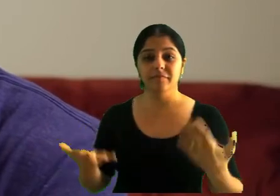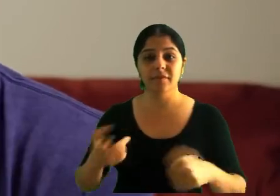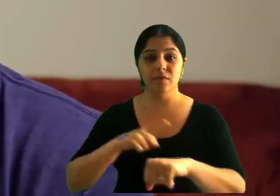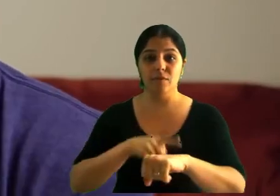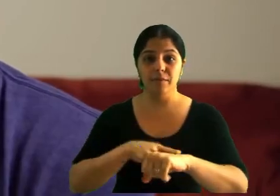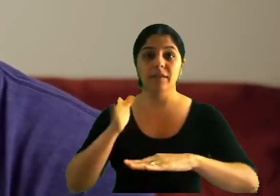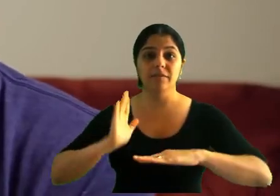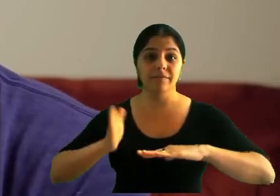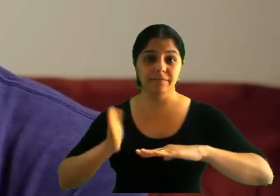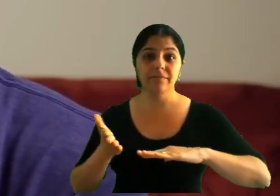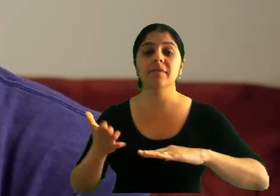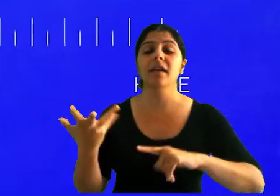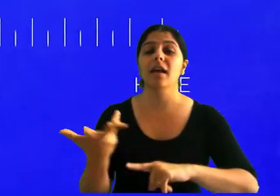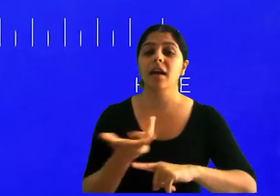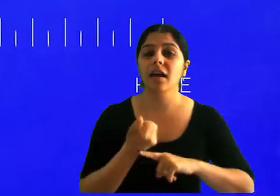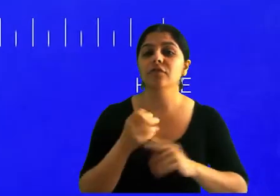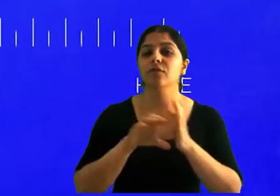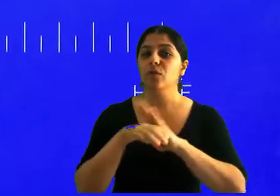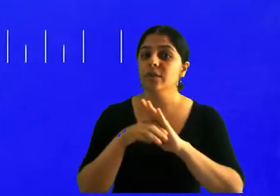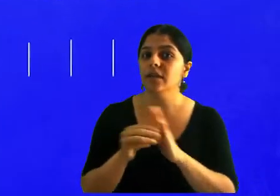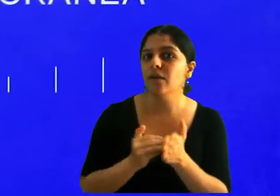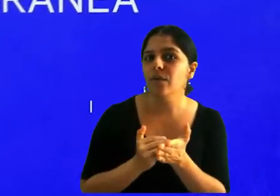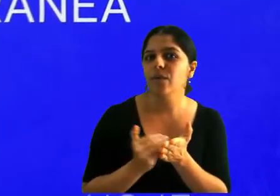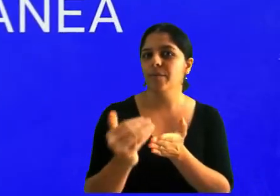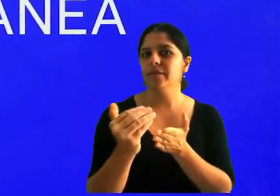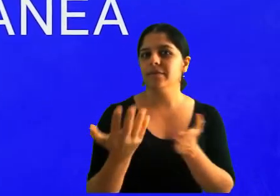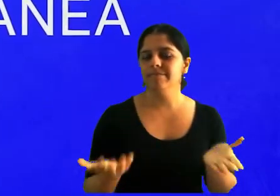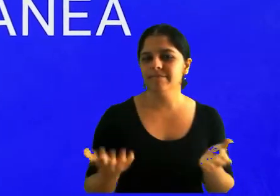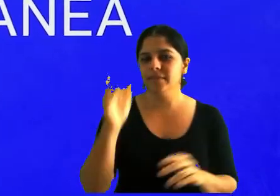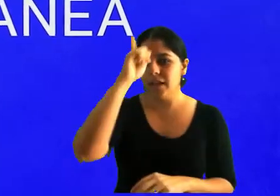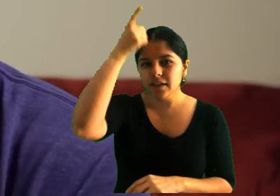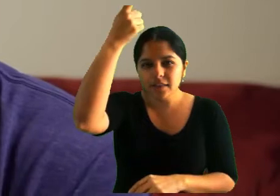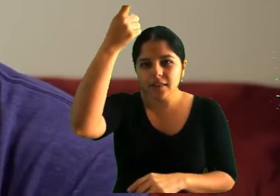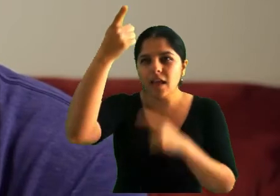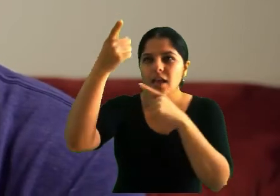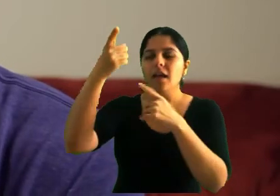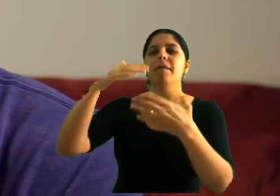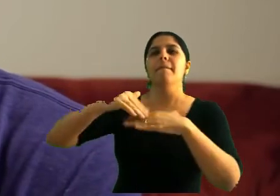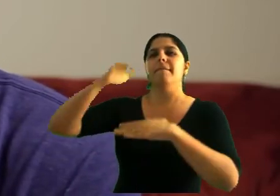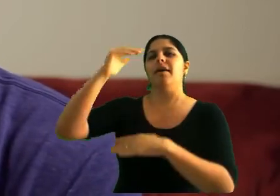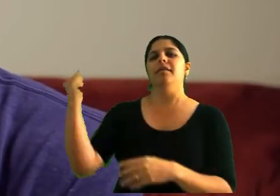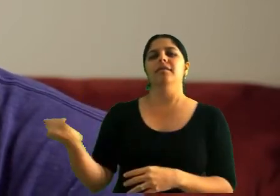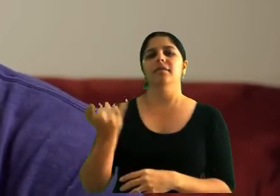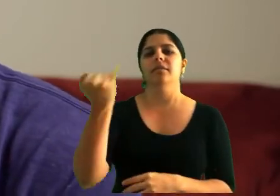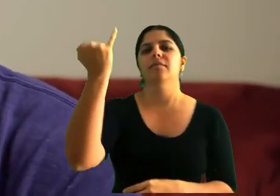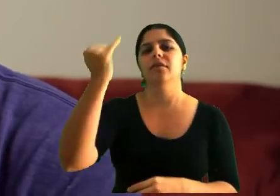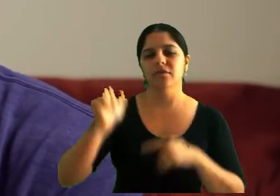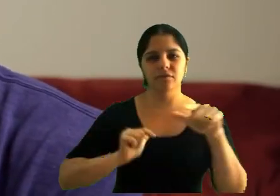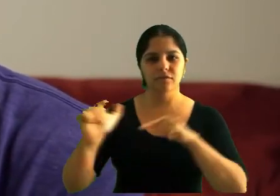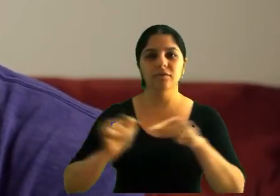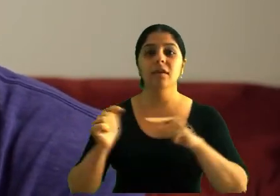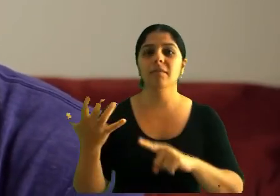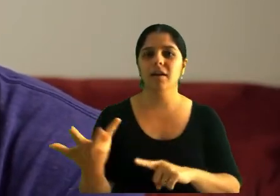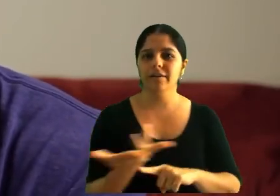contemporânea. É no período contemporâneo que a arte conceitual entra em cena. A ideia passa a ser o aspecto mais